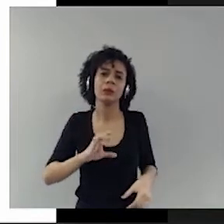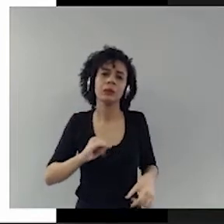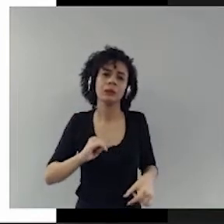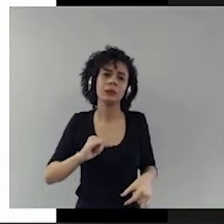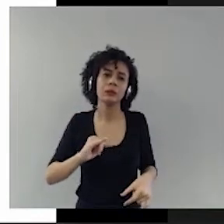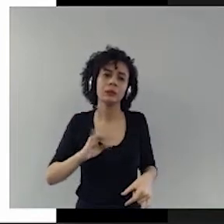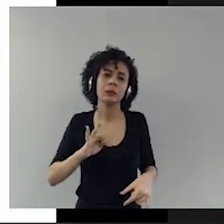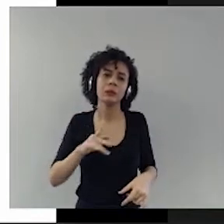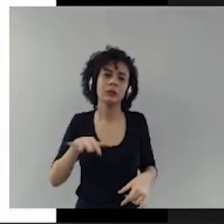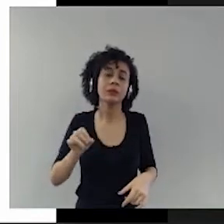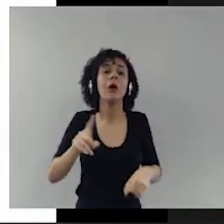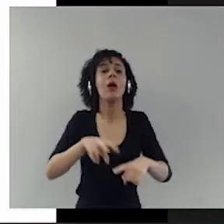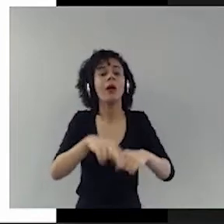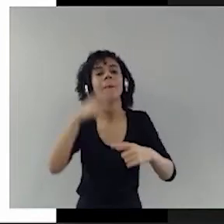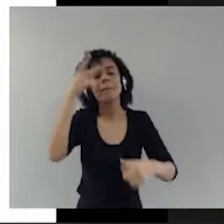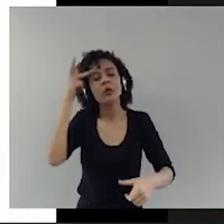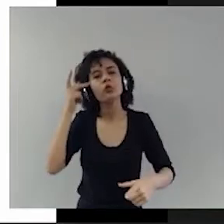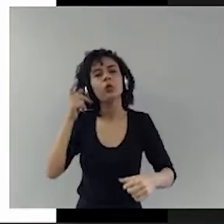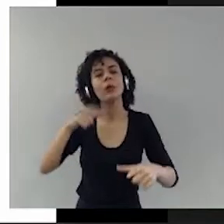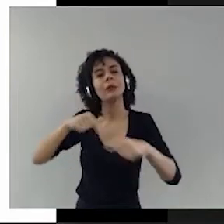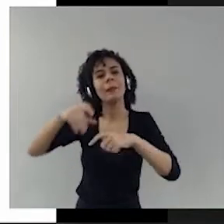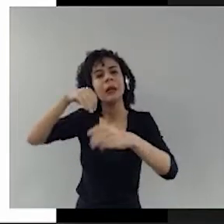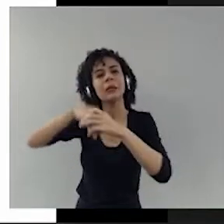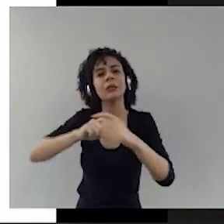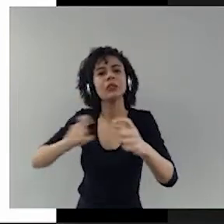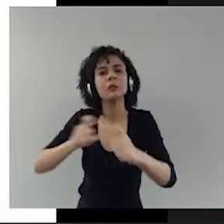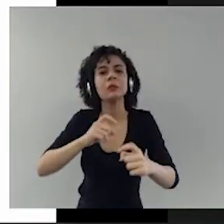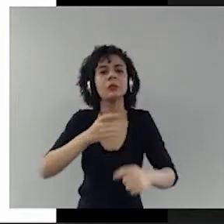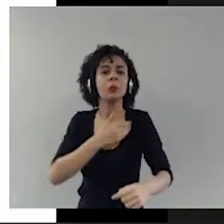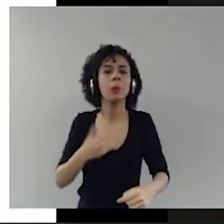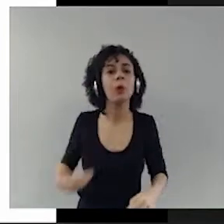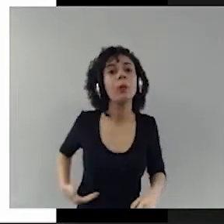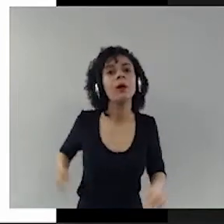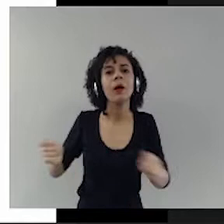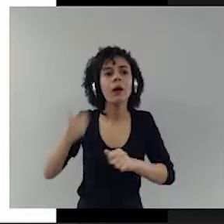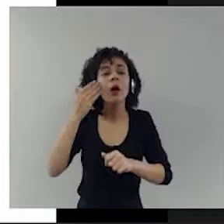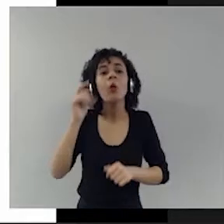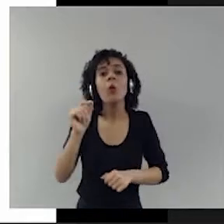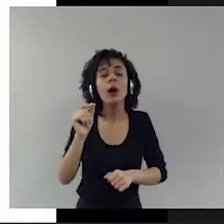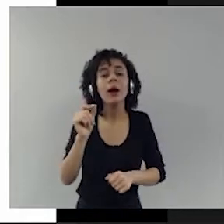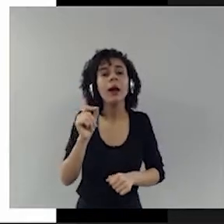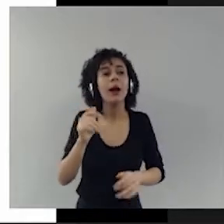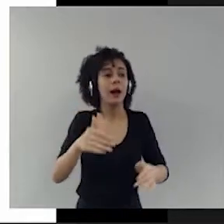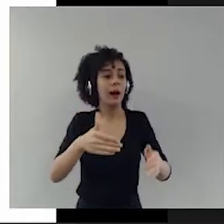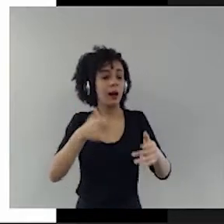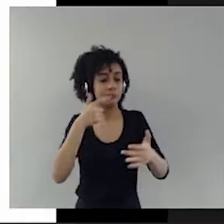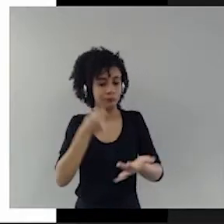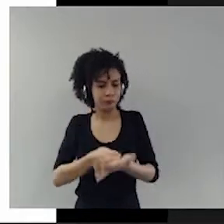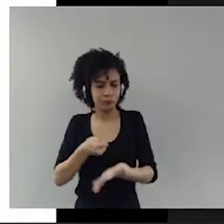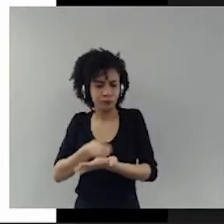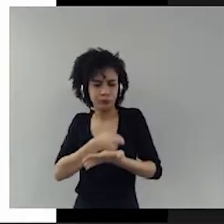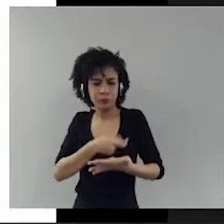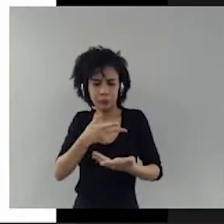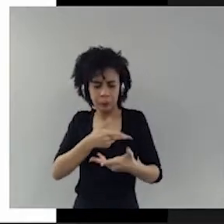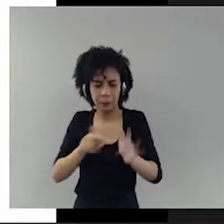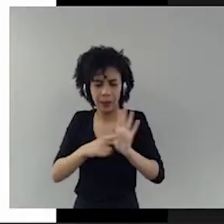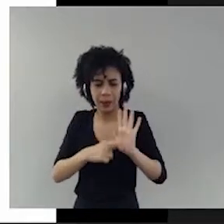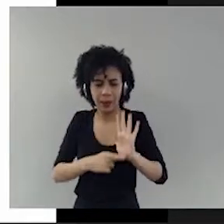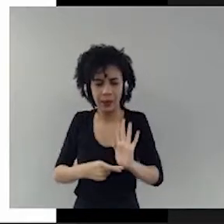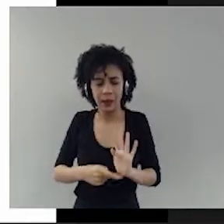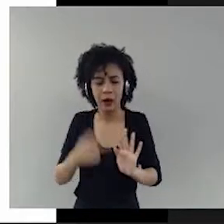facilitação aí para os gestores públicos no sentido de que é são algumas das exigências